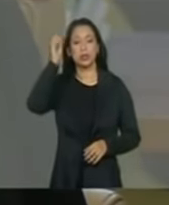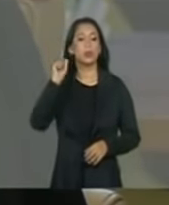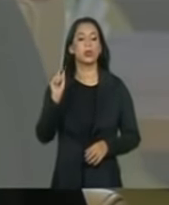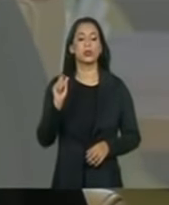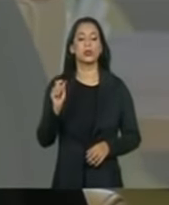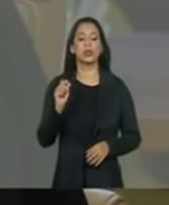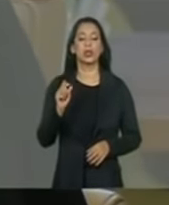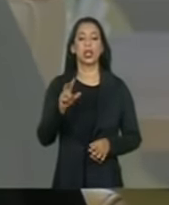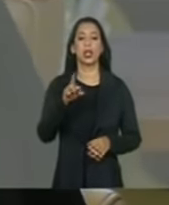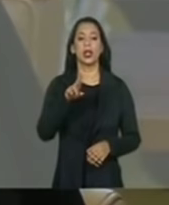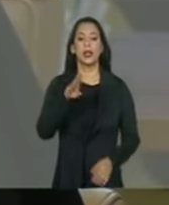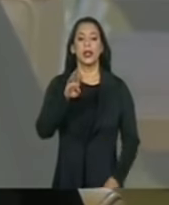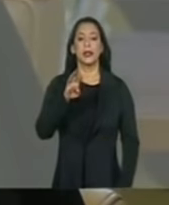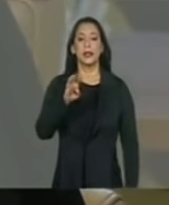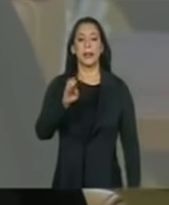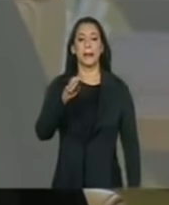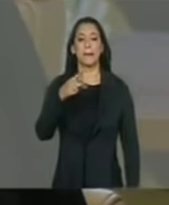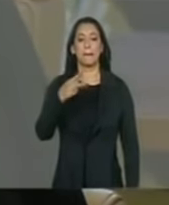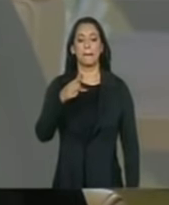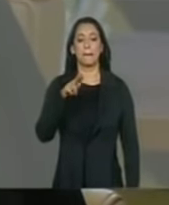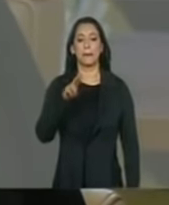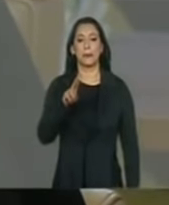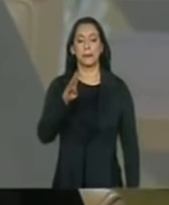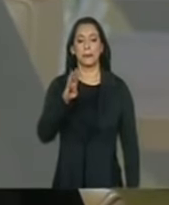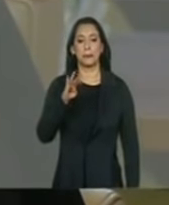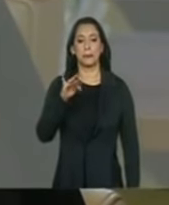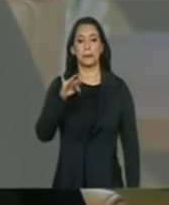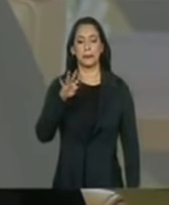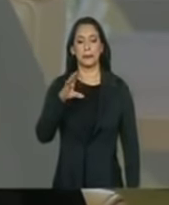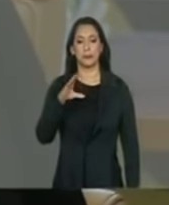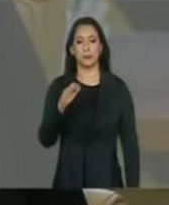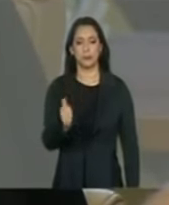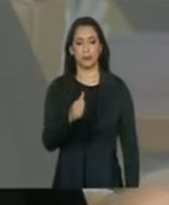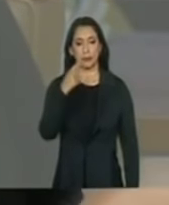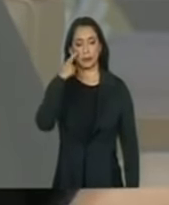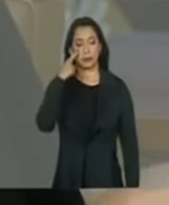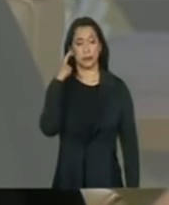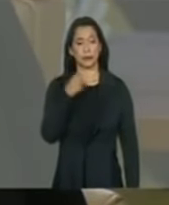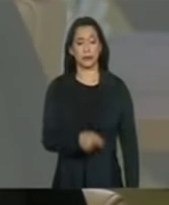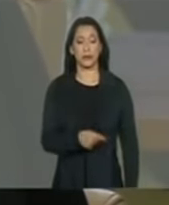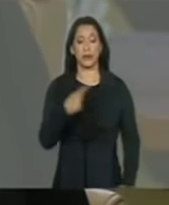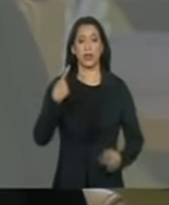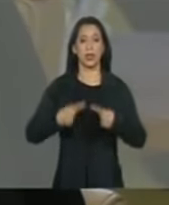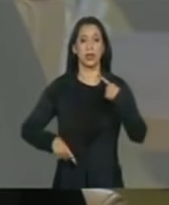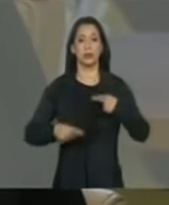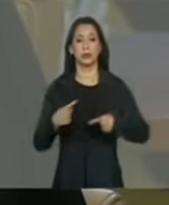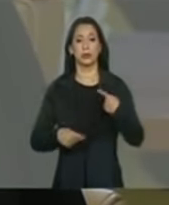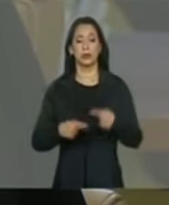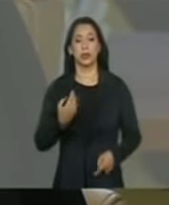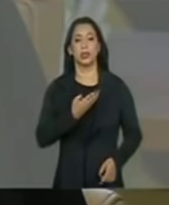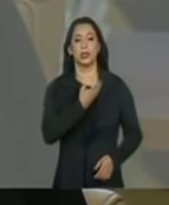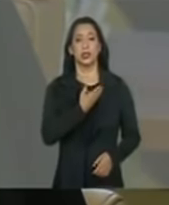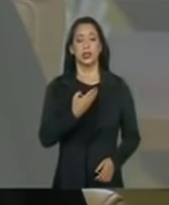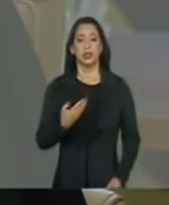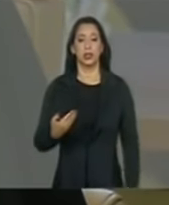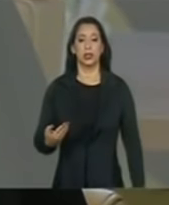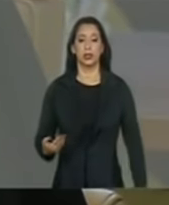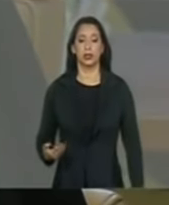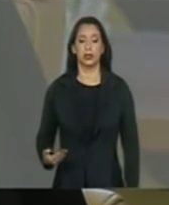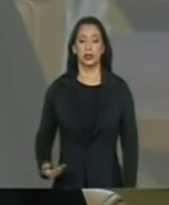consolidação das instituições comprometem a execução de políticas públicas em áreas sensíveis